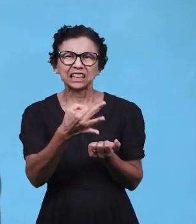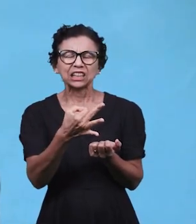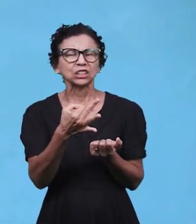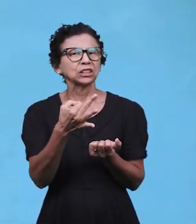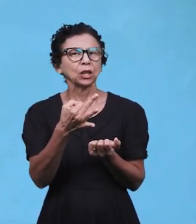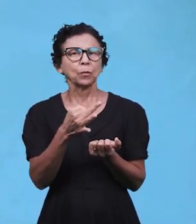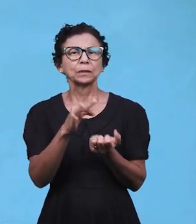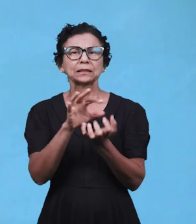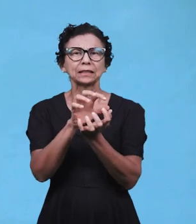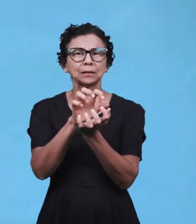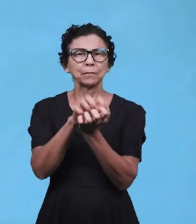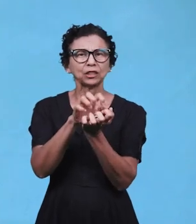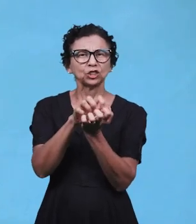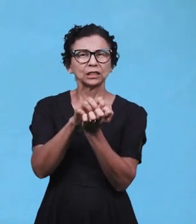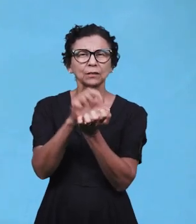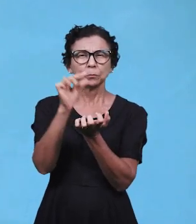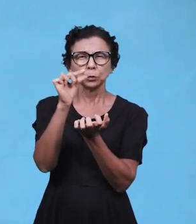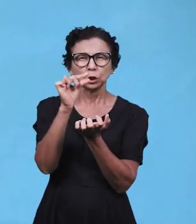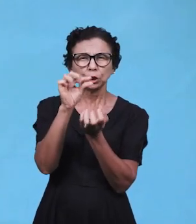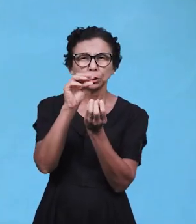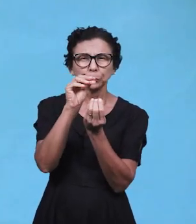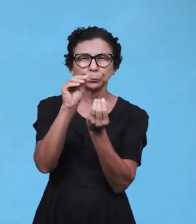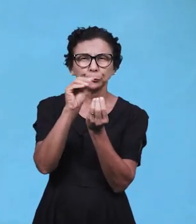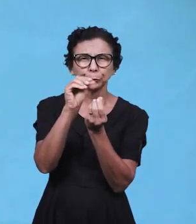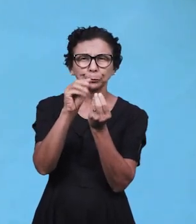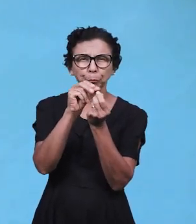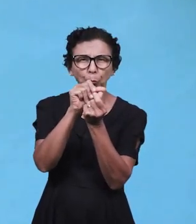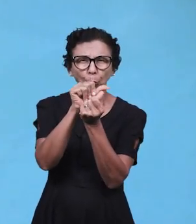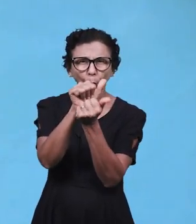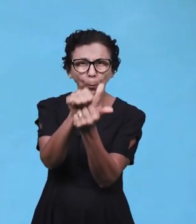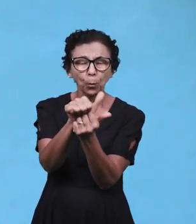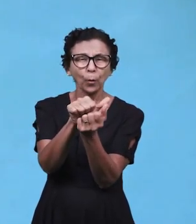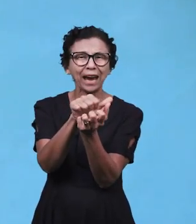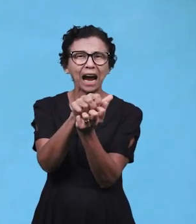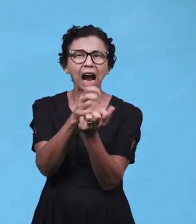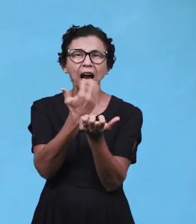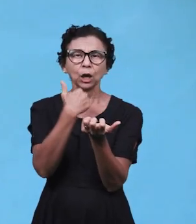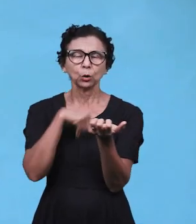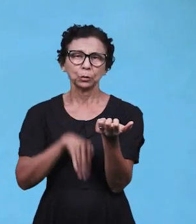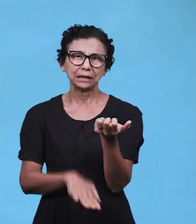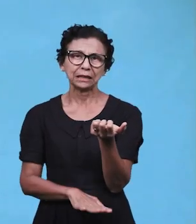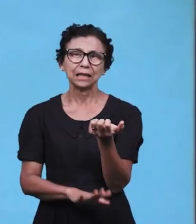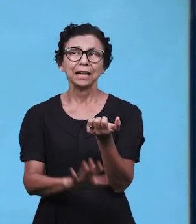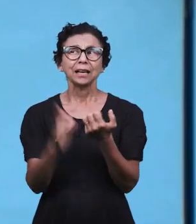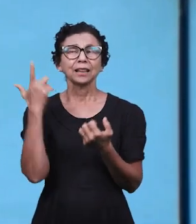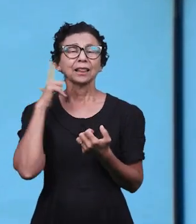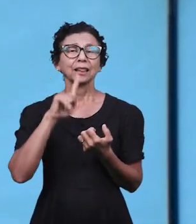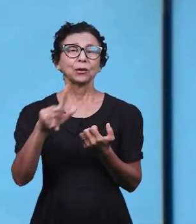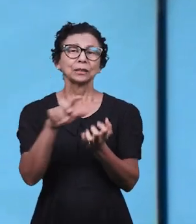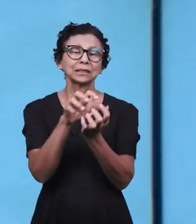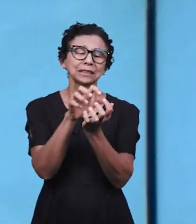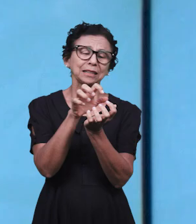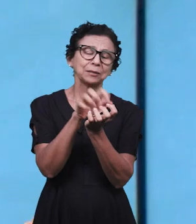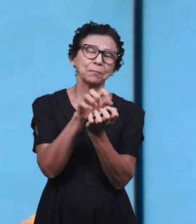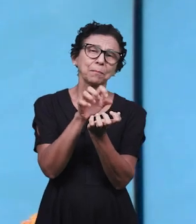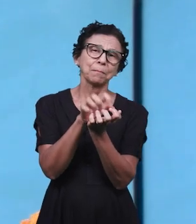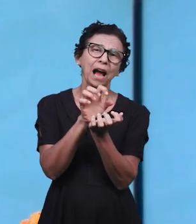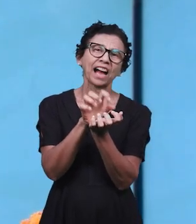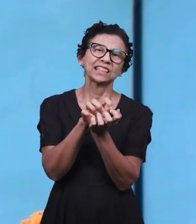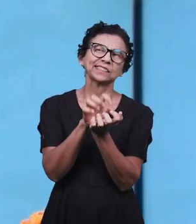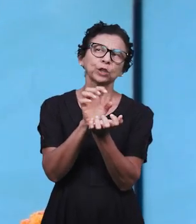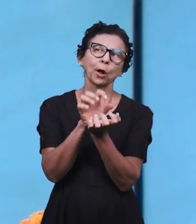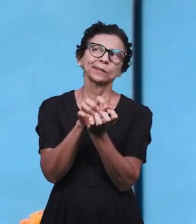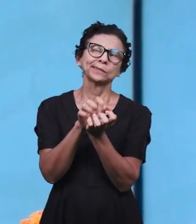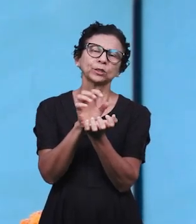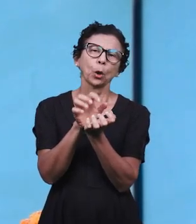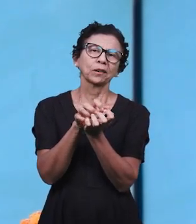Opa, falta dente 1 aqui, dente 2 aqui, dente 3, e aí ele não conseguiu fazer essa mastigação